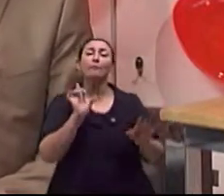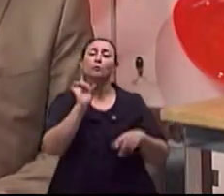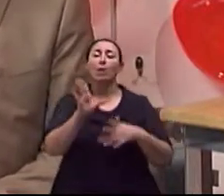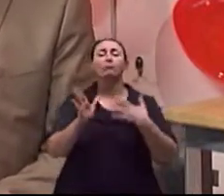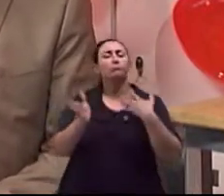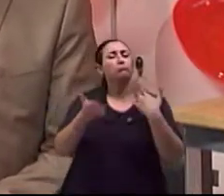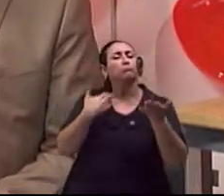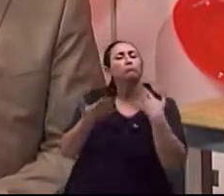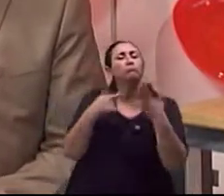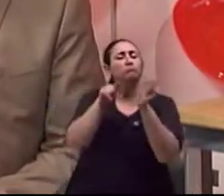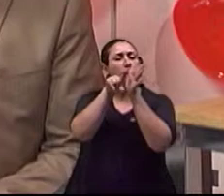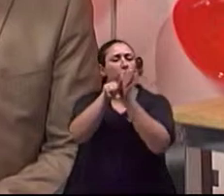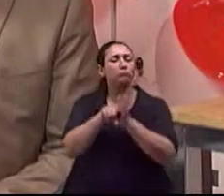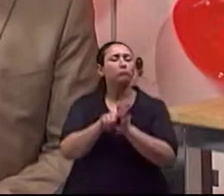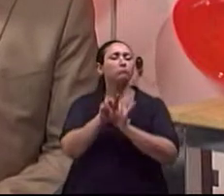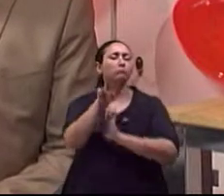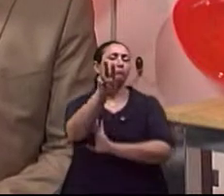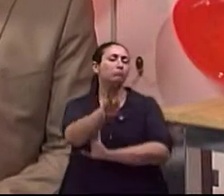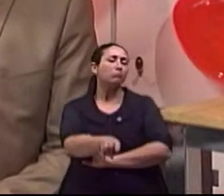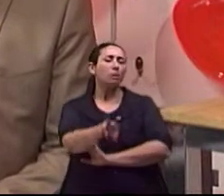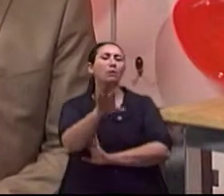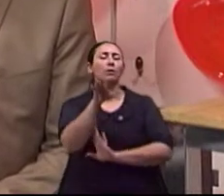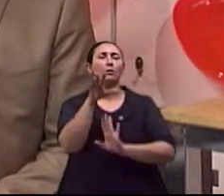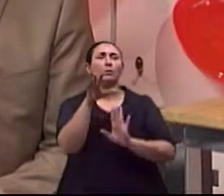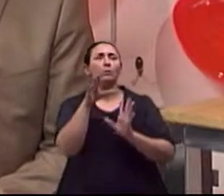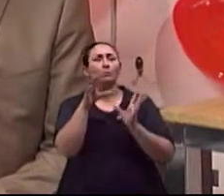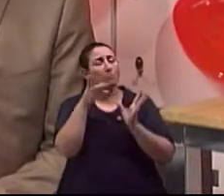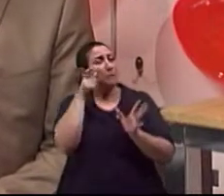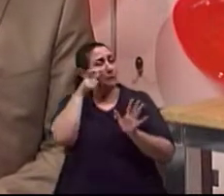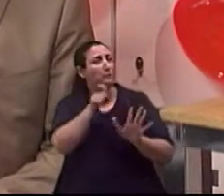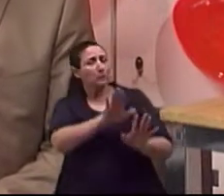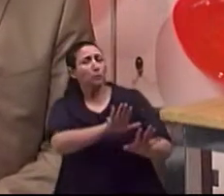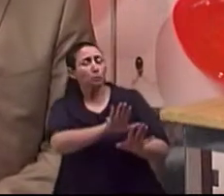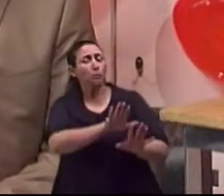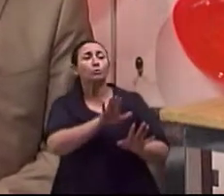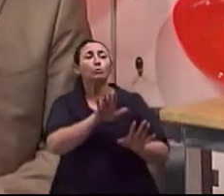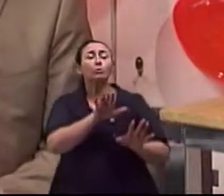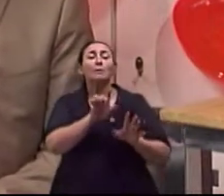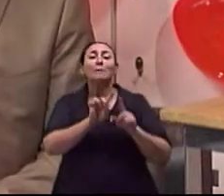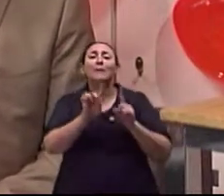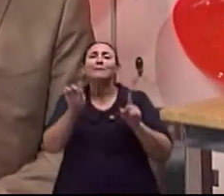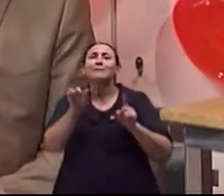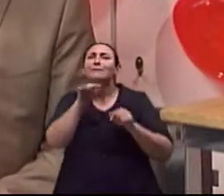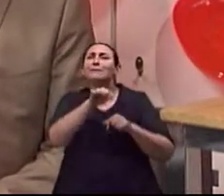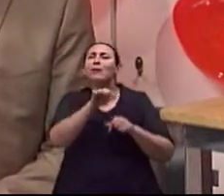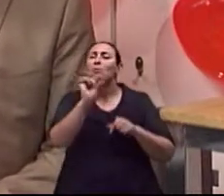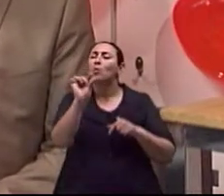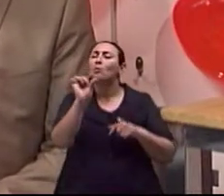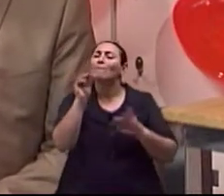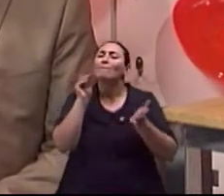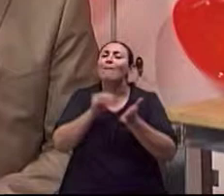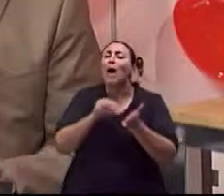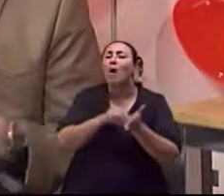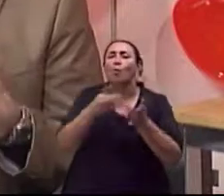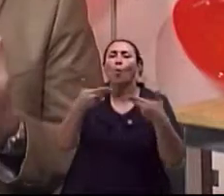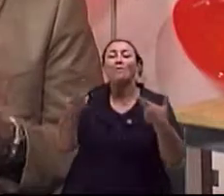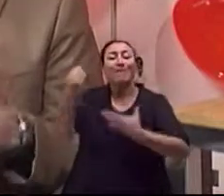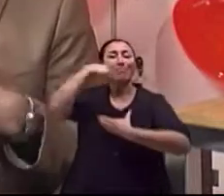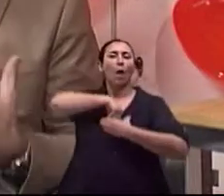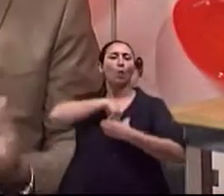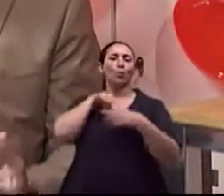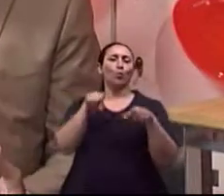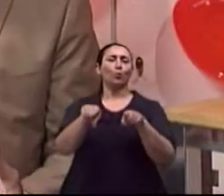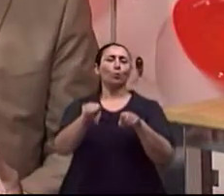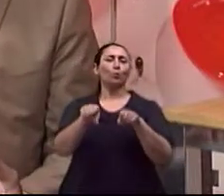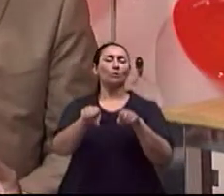abordagem com certeza é muito interessante também porém no meu ponto de vista ela acaba deixando a desejar nesse sentido ou seja o ser